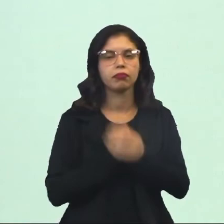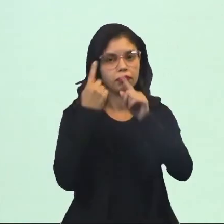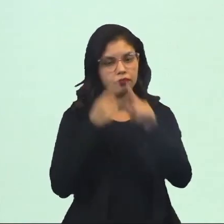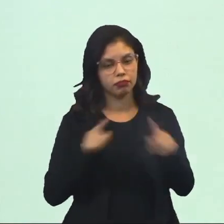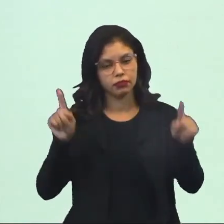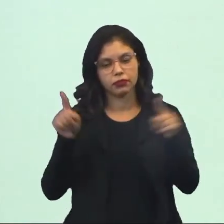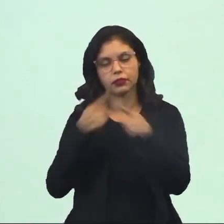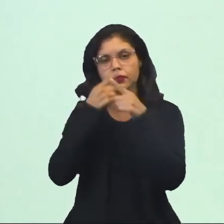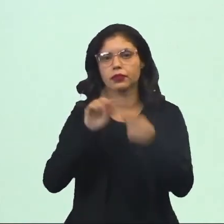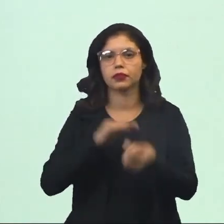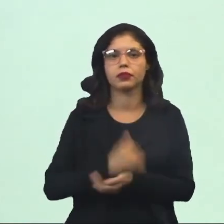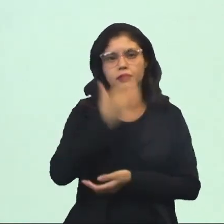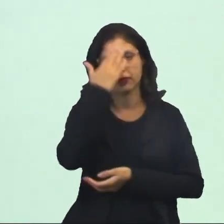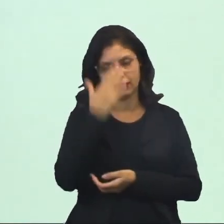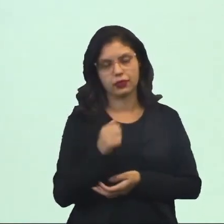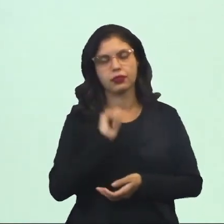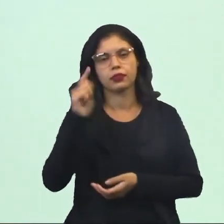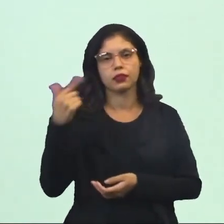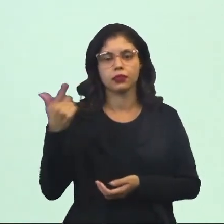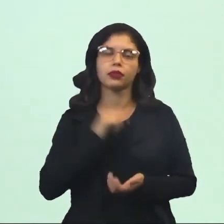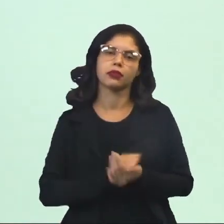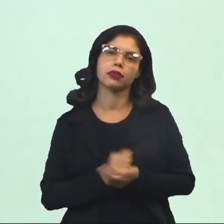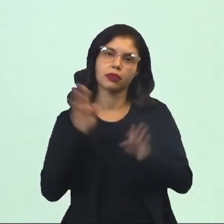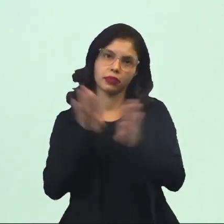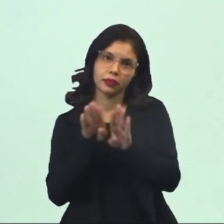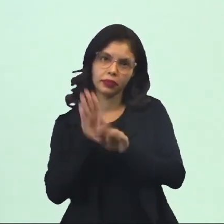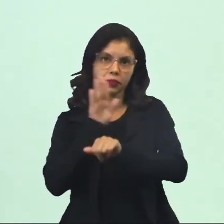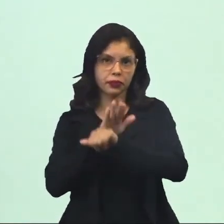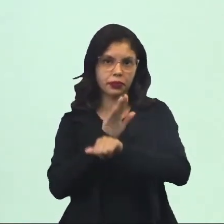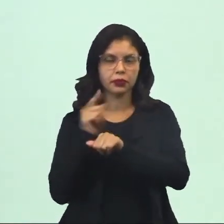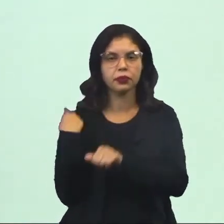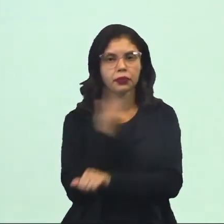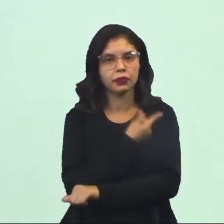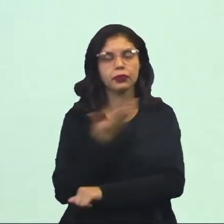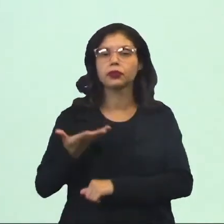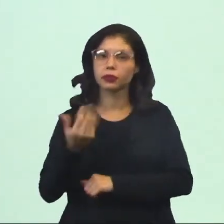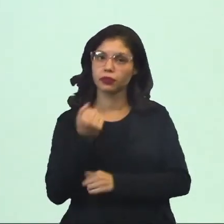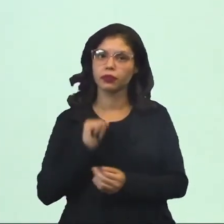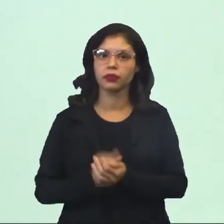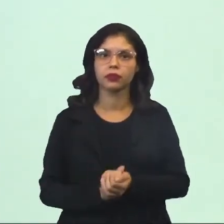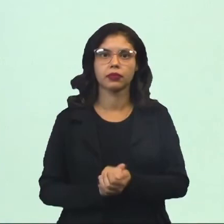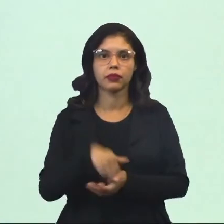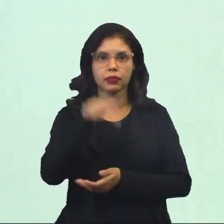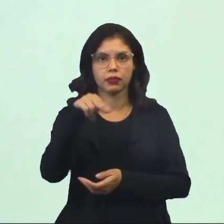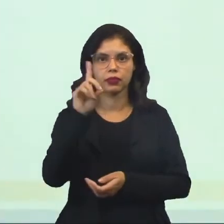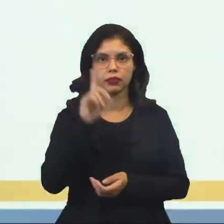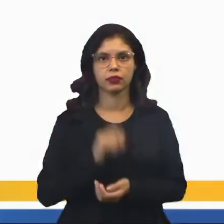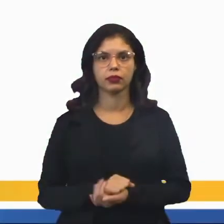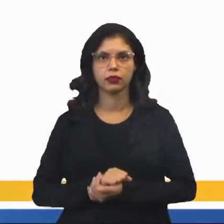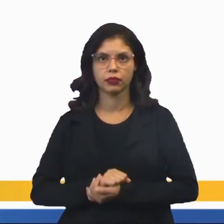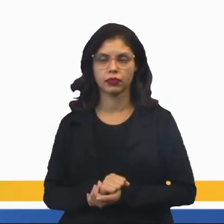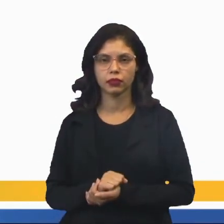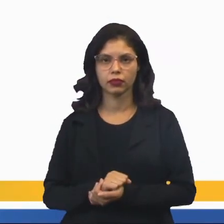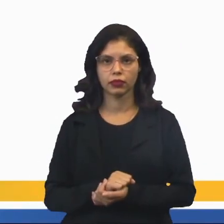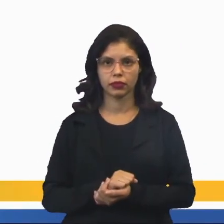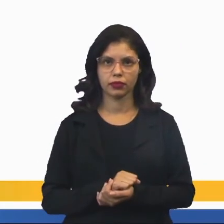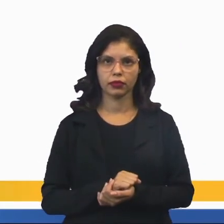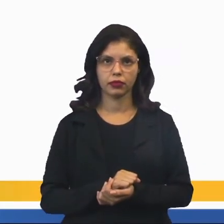musical. Então, saibam que esses e outros são contribuições que nós recebemos nordestinas.